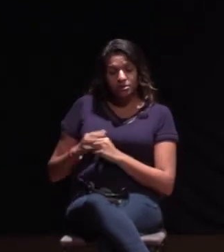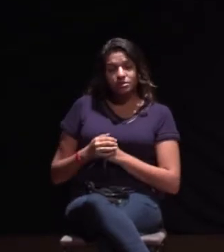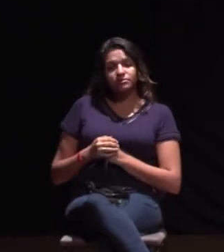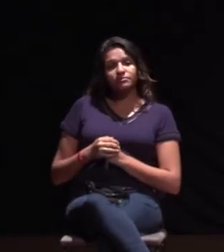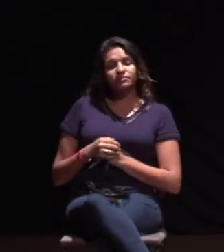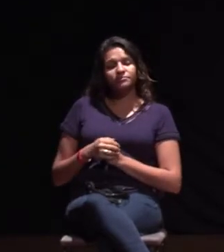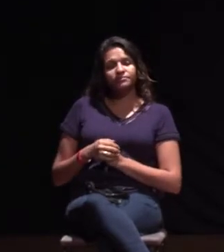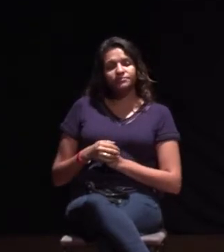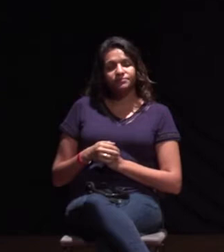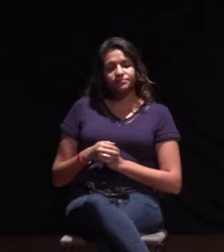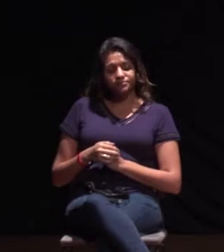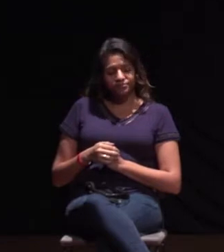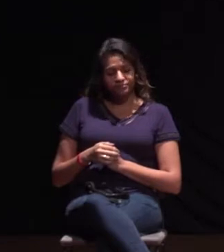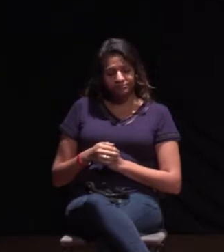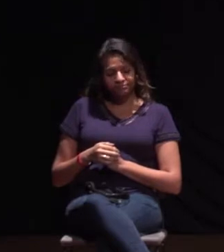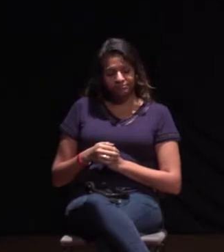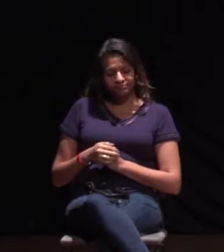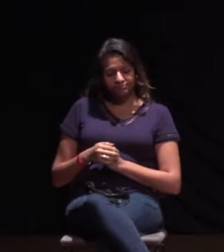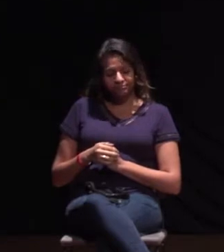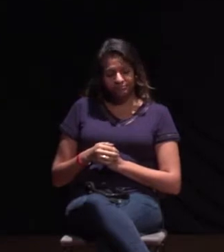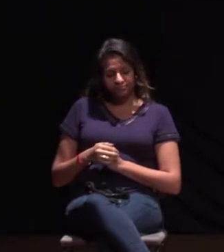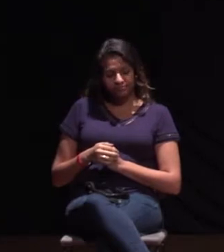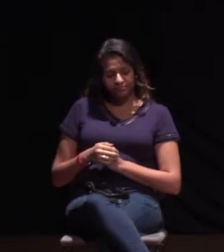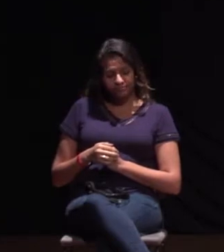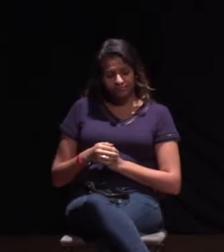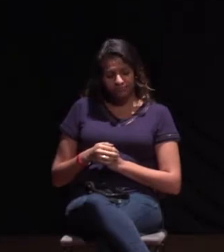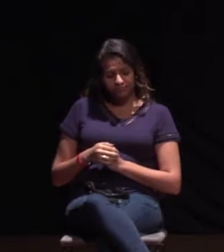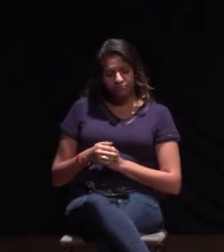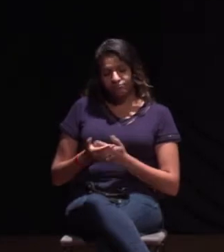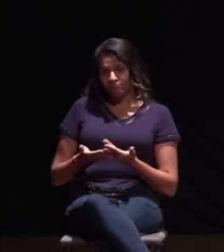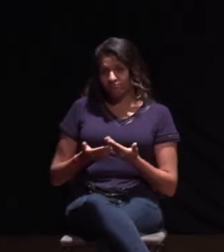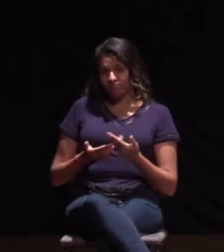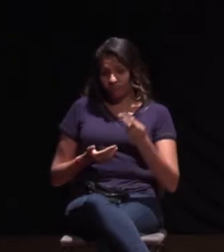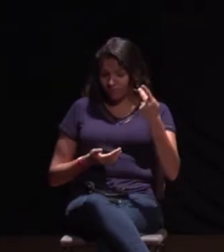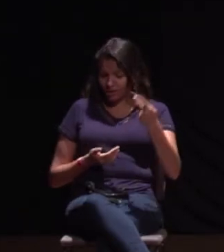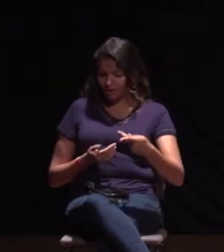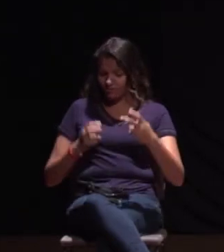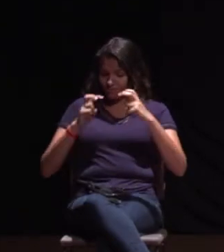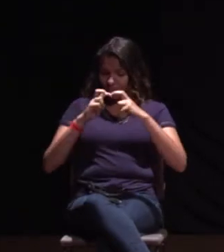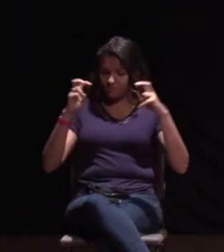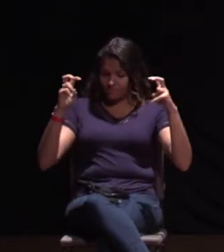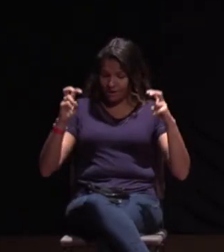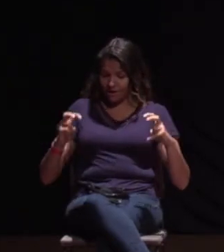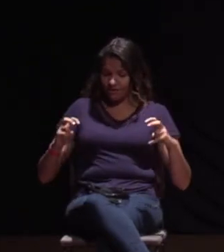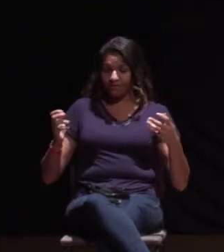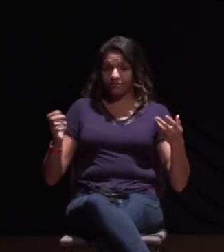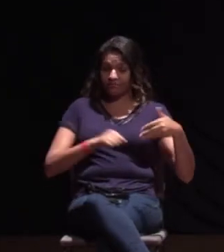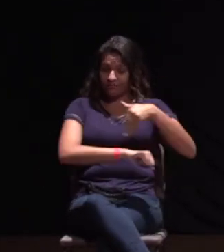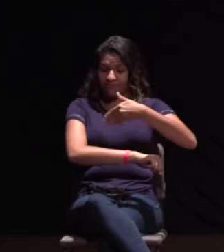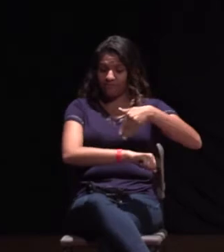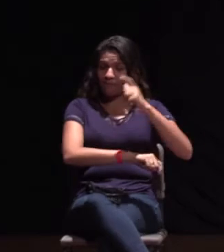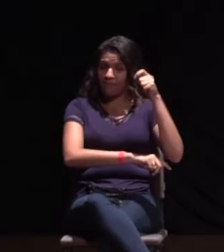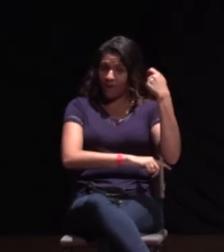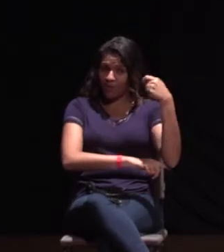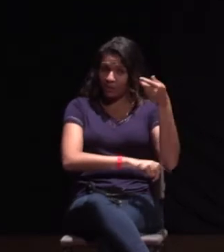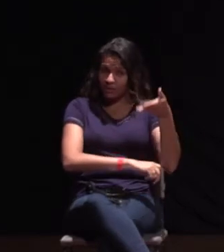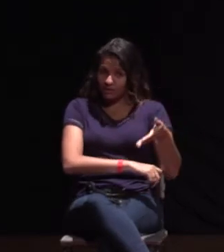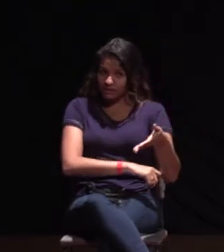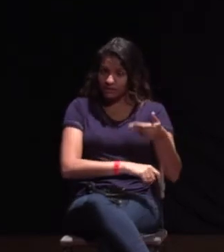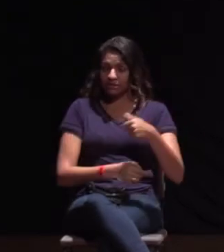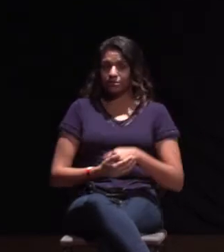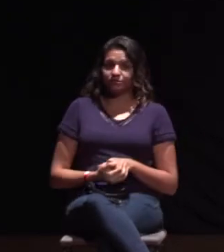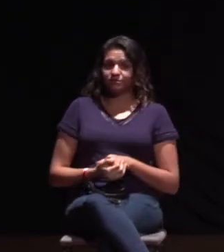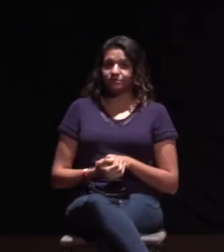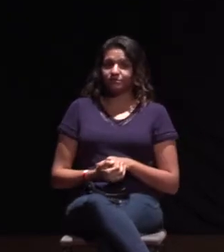que, enfim, a gente está no MASP, na Avenida Paulista, é um centro